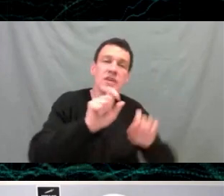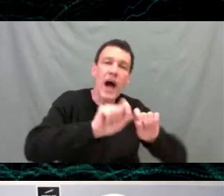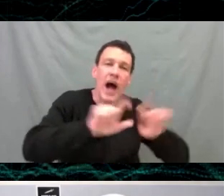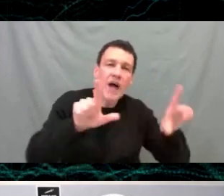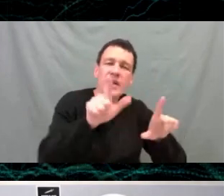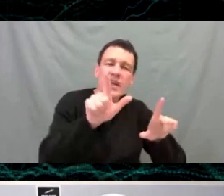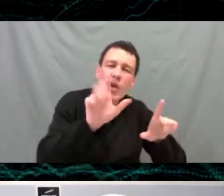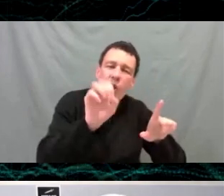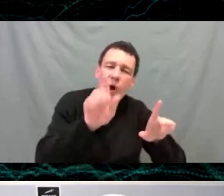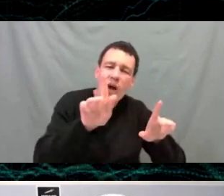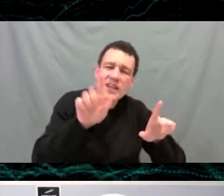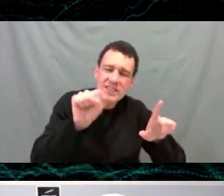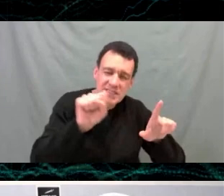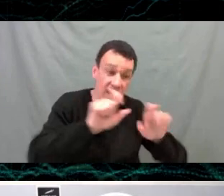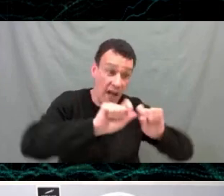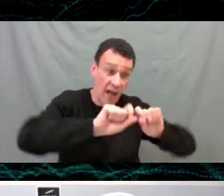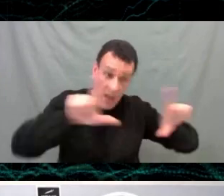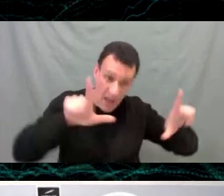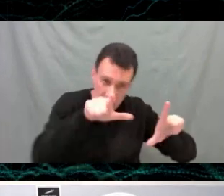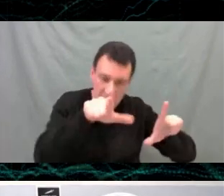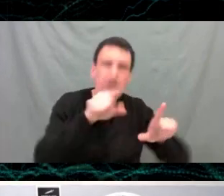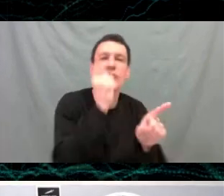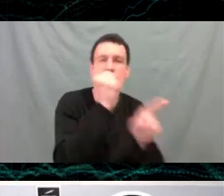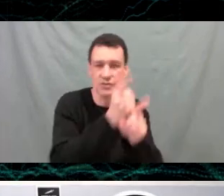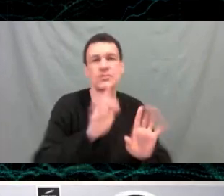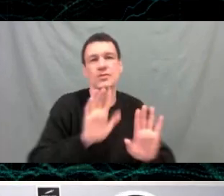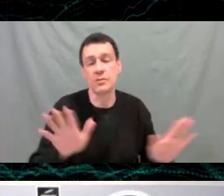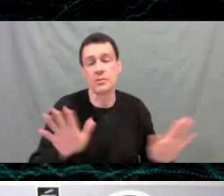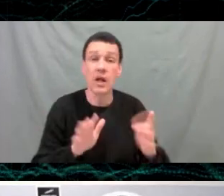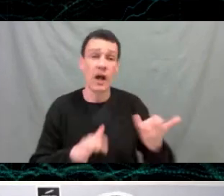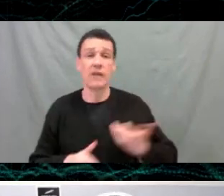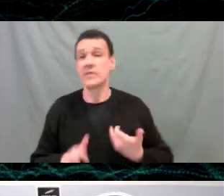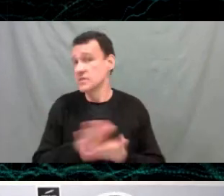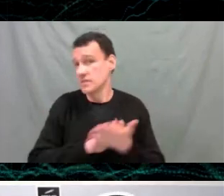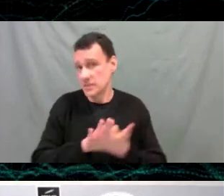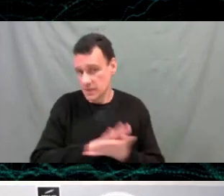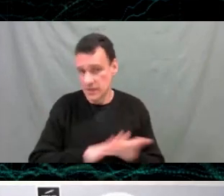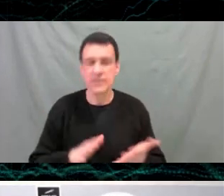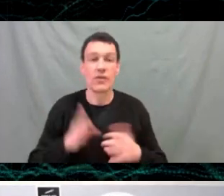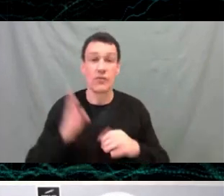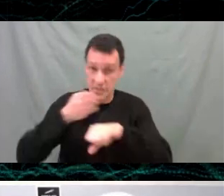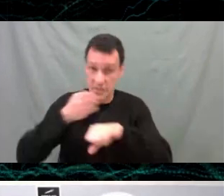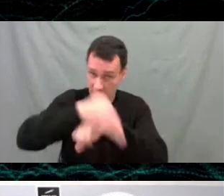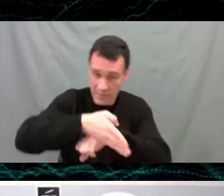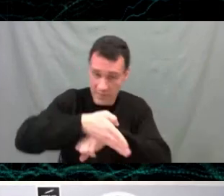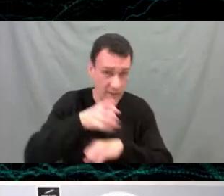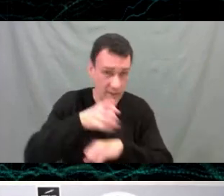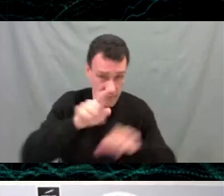puxar para cá. Eu preciso vir aqui, então, por exemplo, e saber.